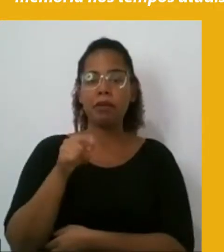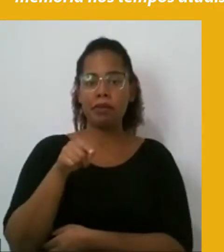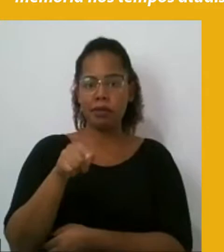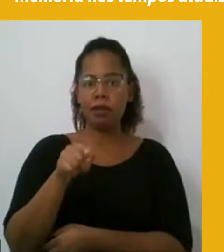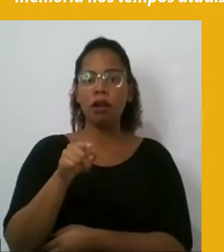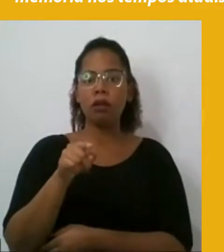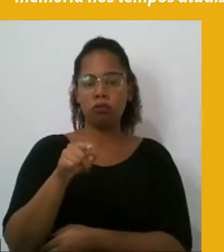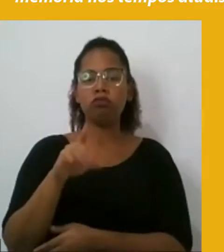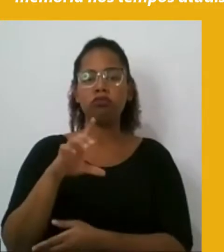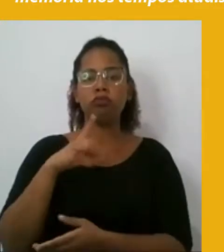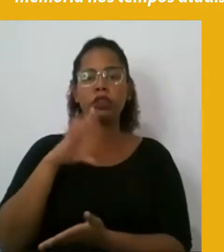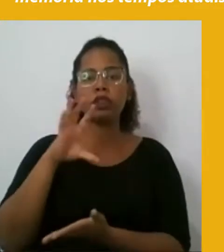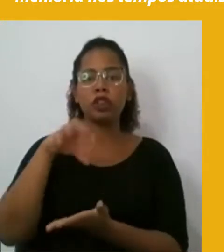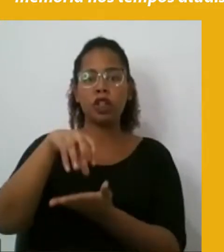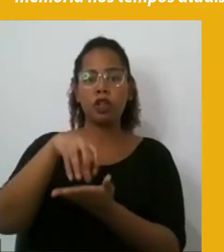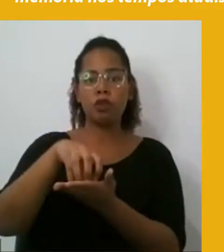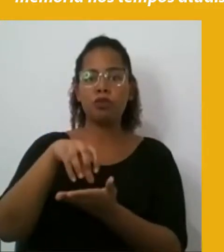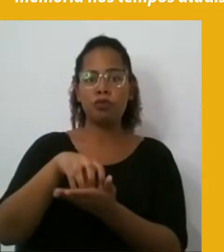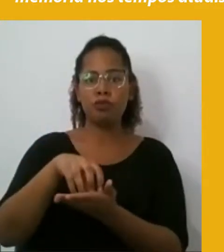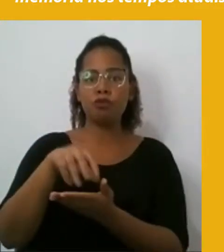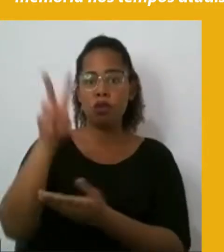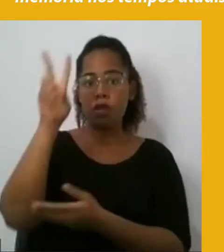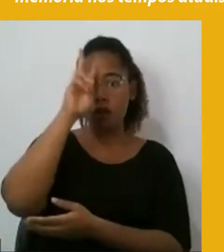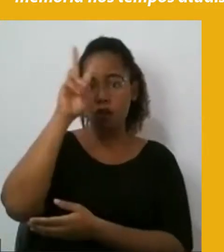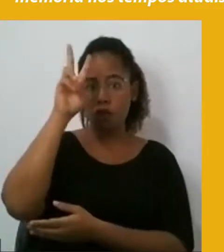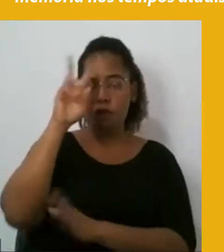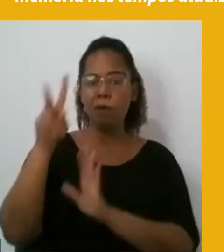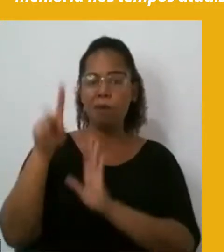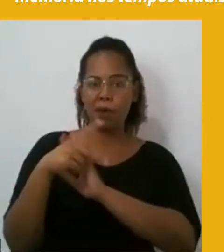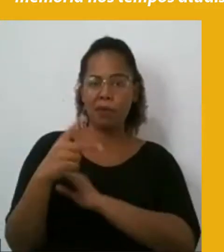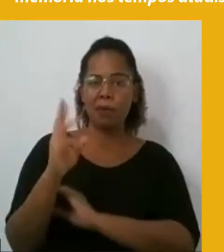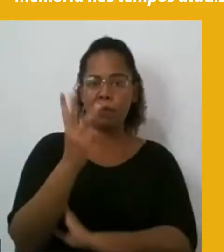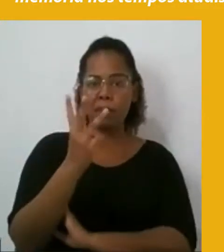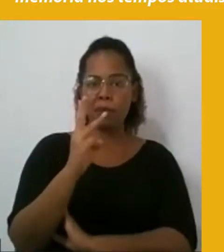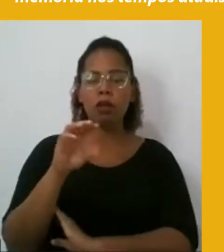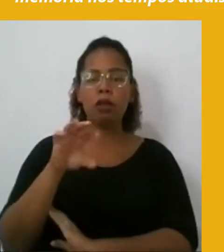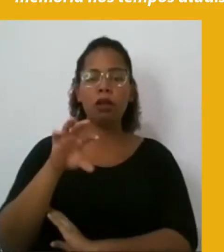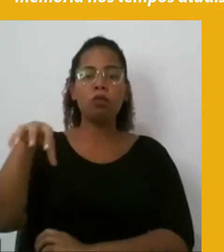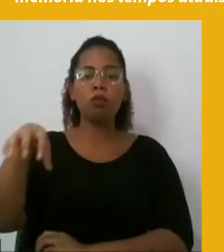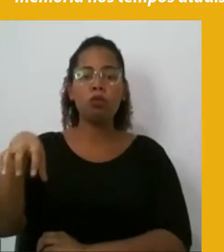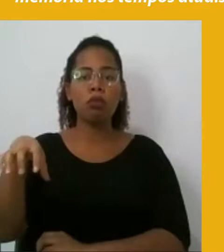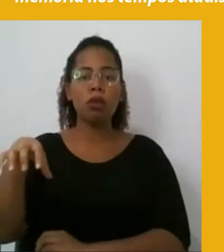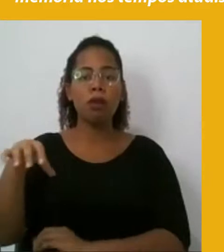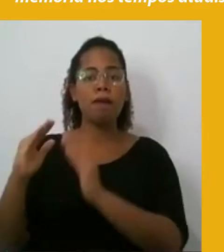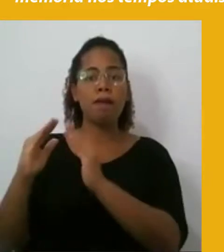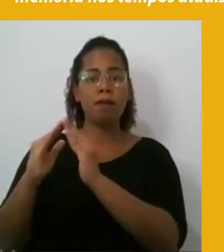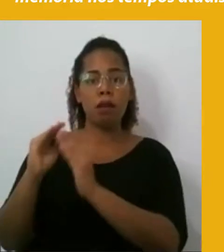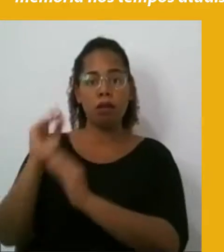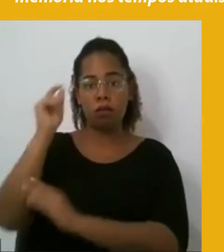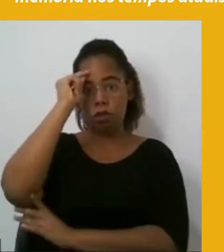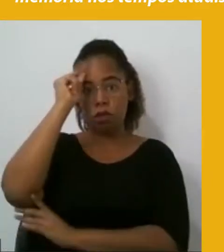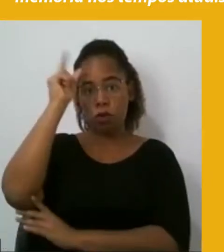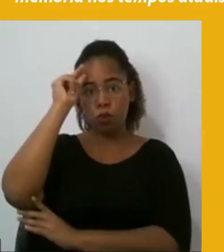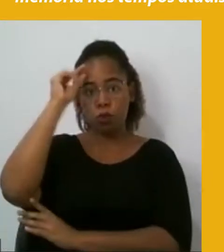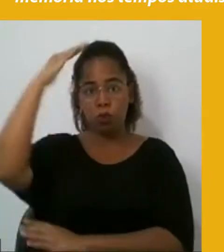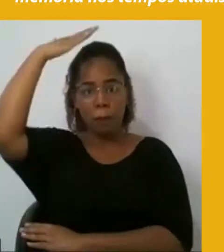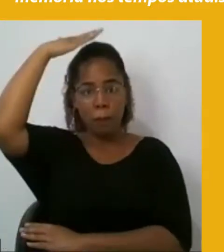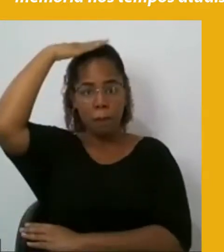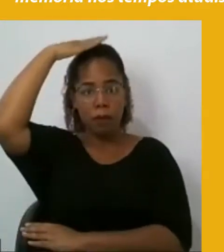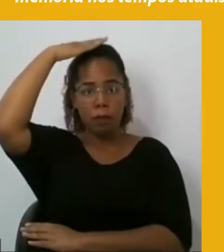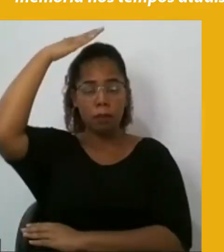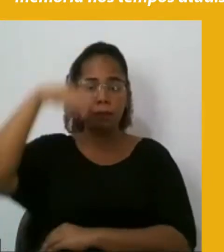Centro Histórico de São Luís, e a Casa da Cultura de Canaã dos Carajás, no Pará.